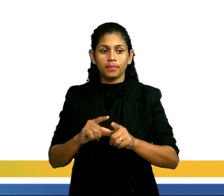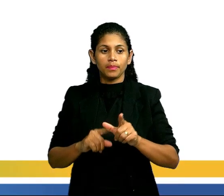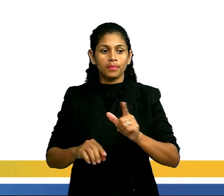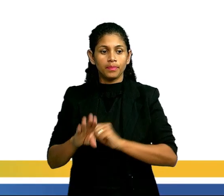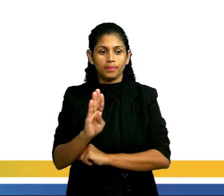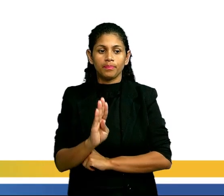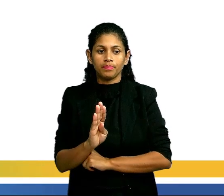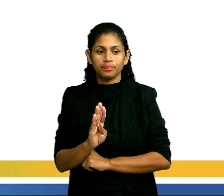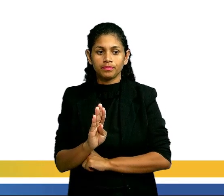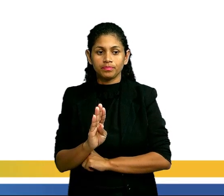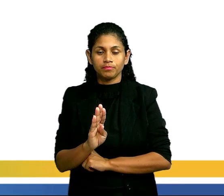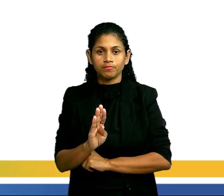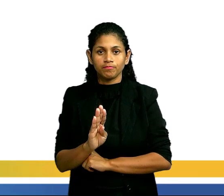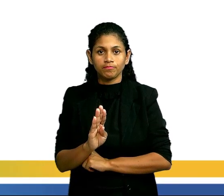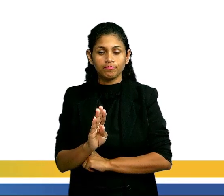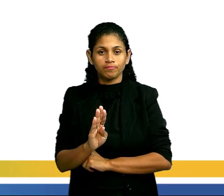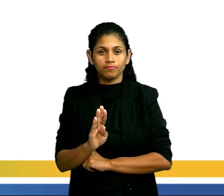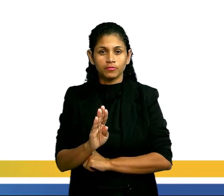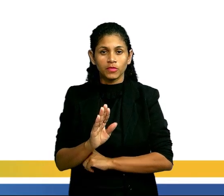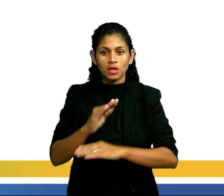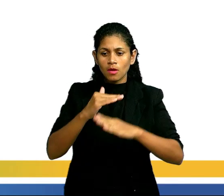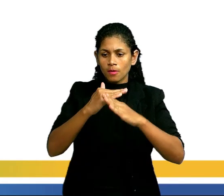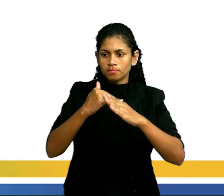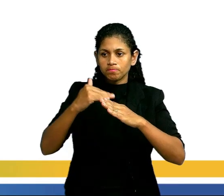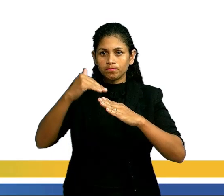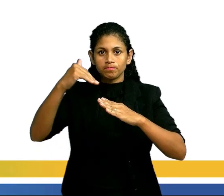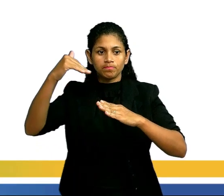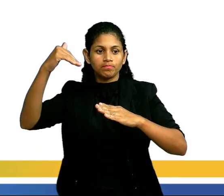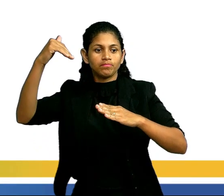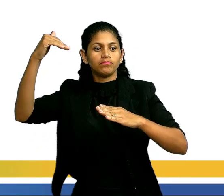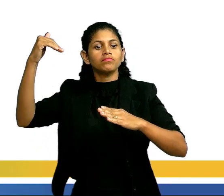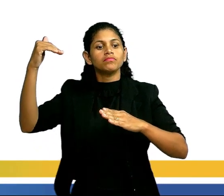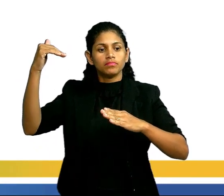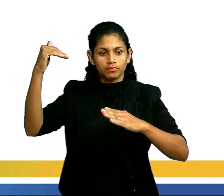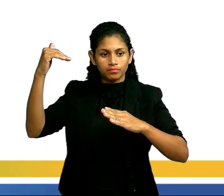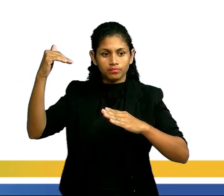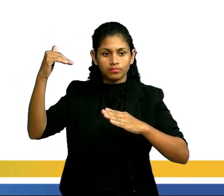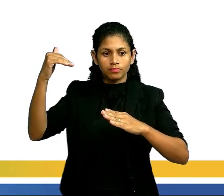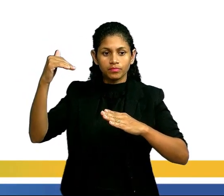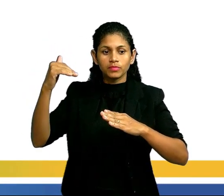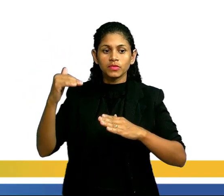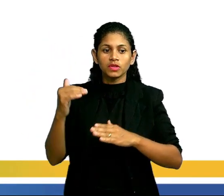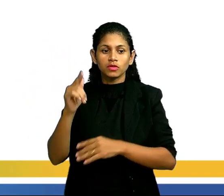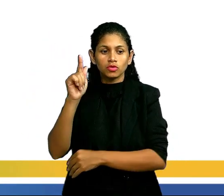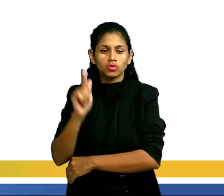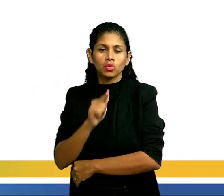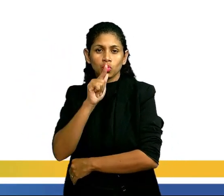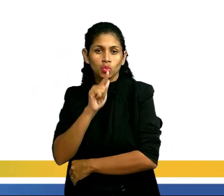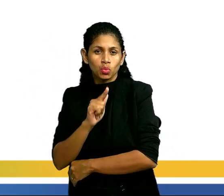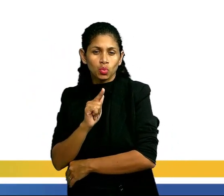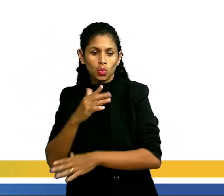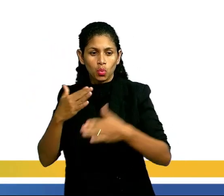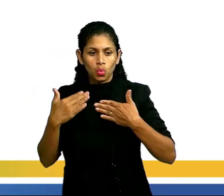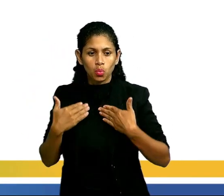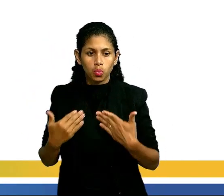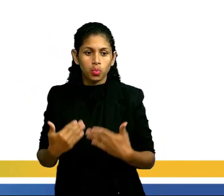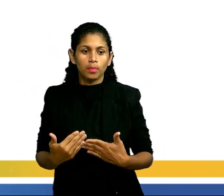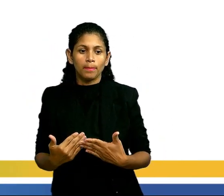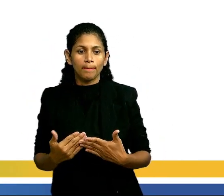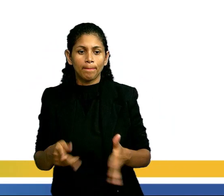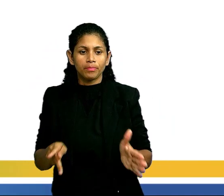B. Elevada a taxa de anticorpos específicos anti-HPV